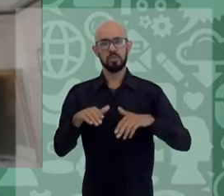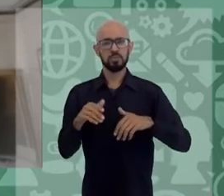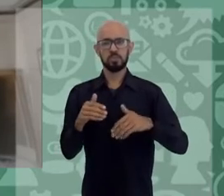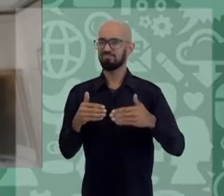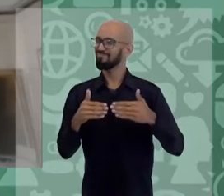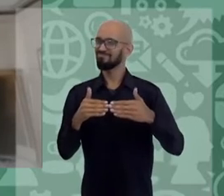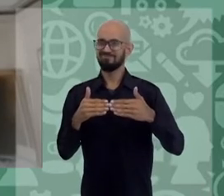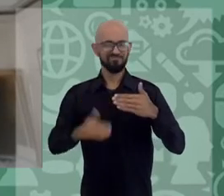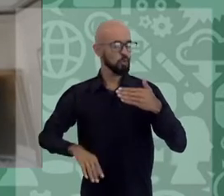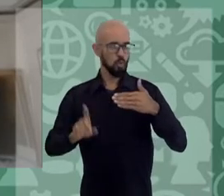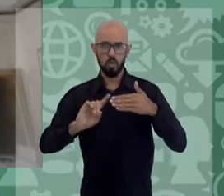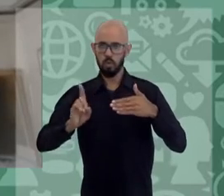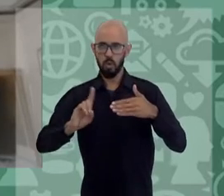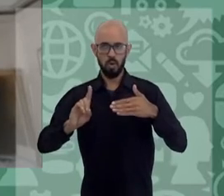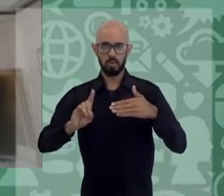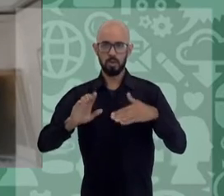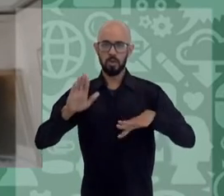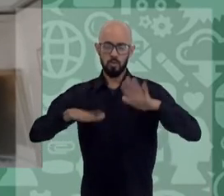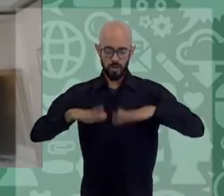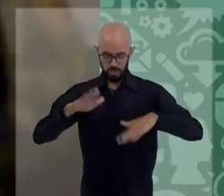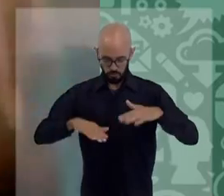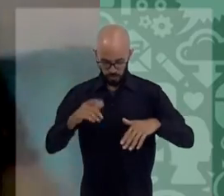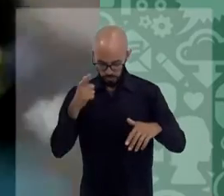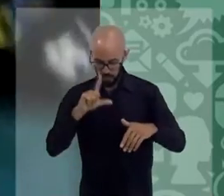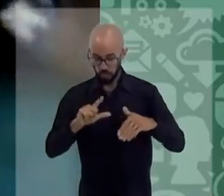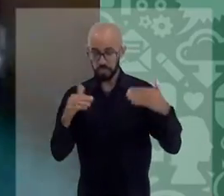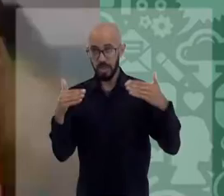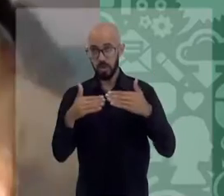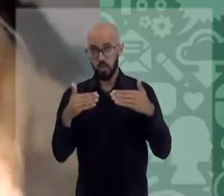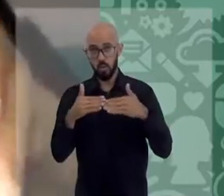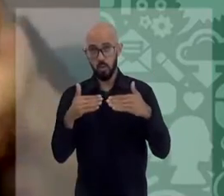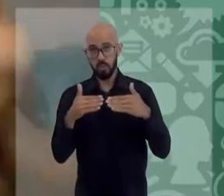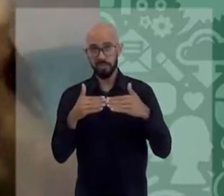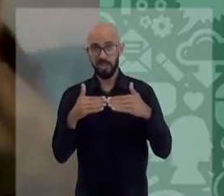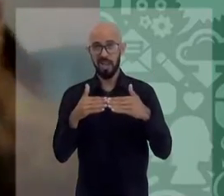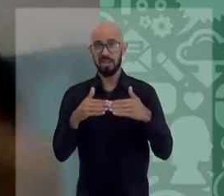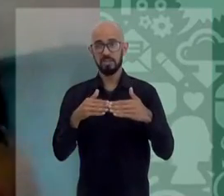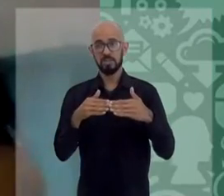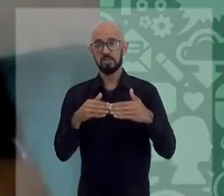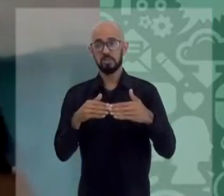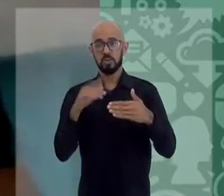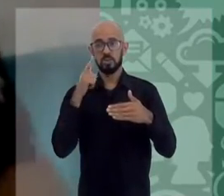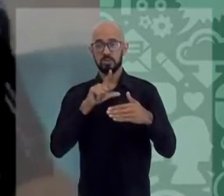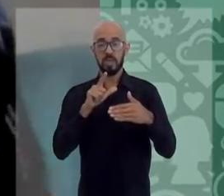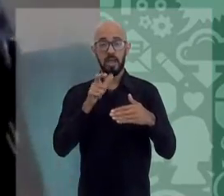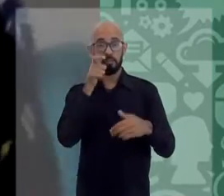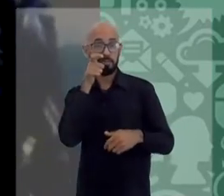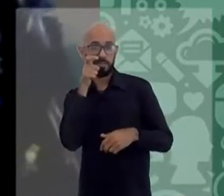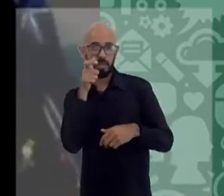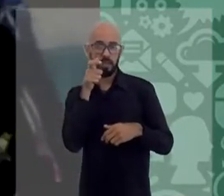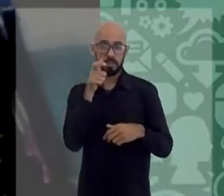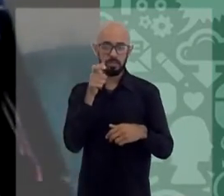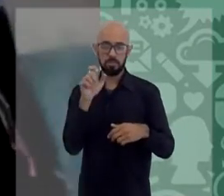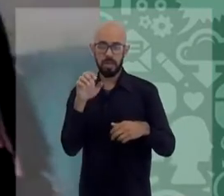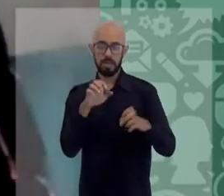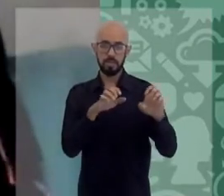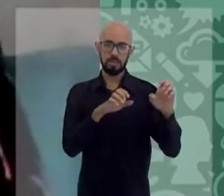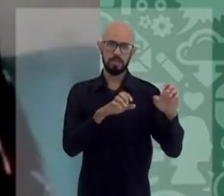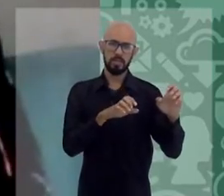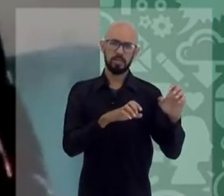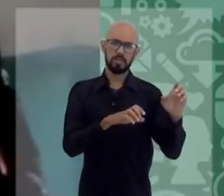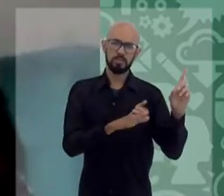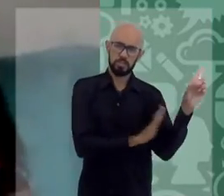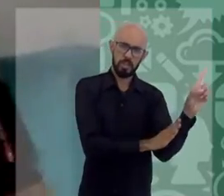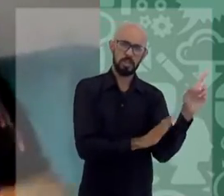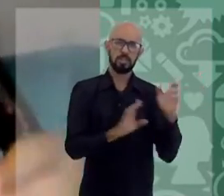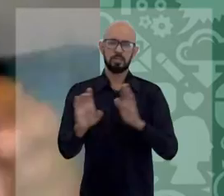às vezes chega, não é consensual, ou às vezes a gente chega no consenso, a gente chega no lugar interessante para as duas, para ambas